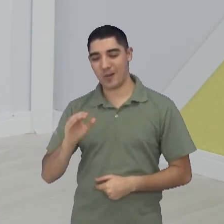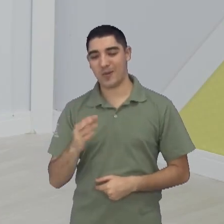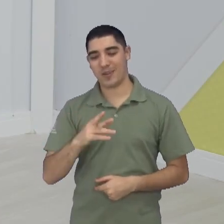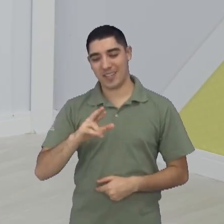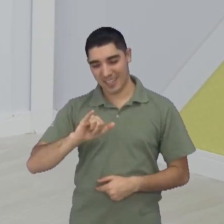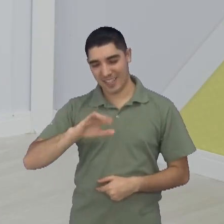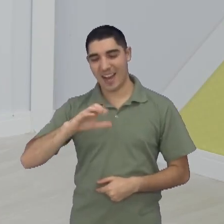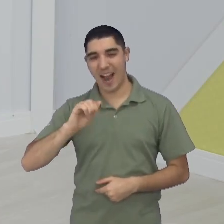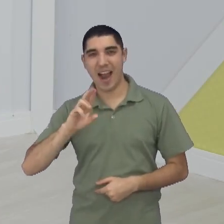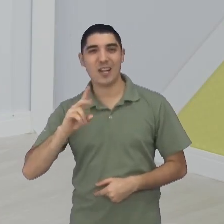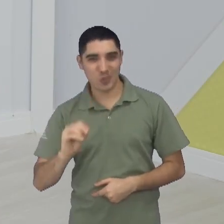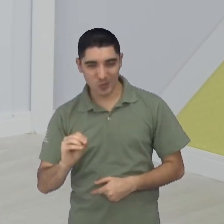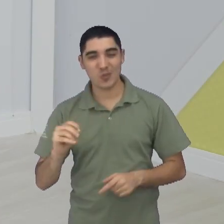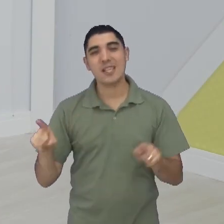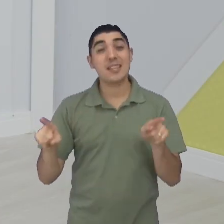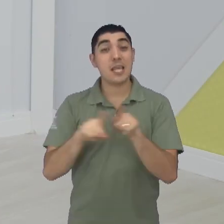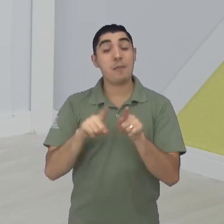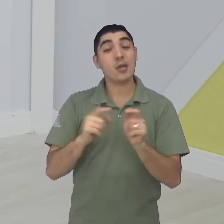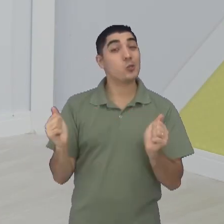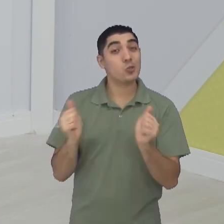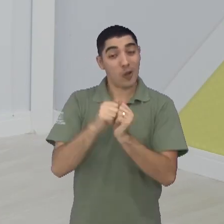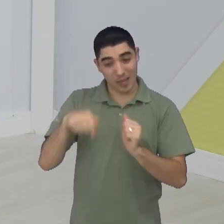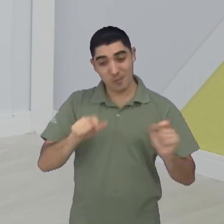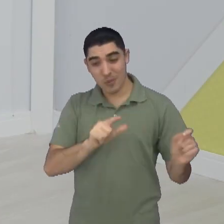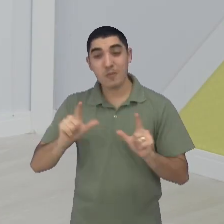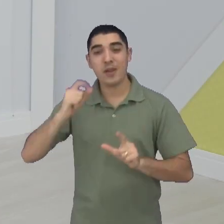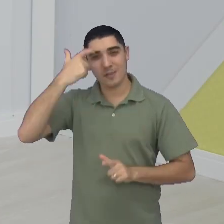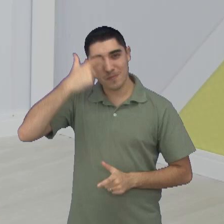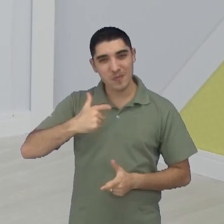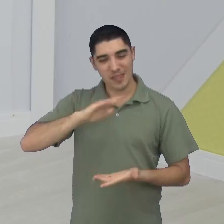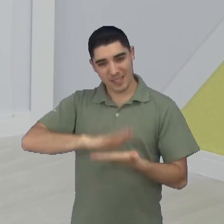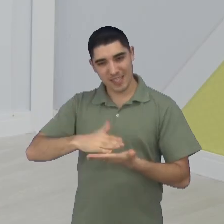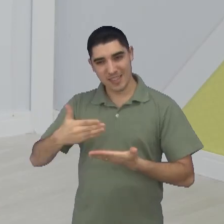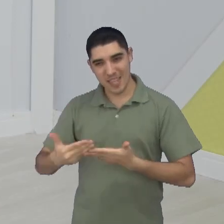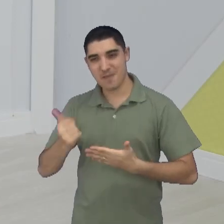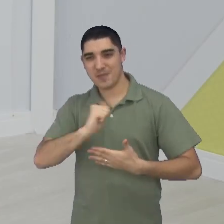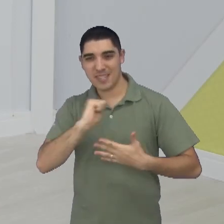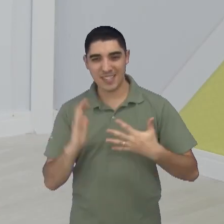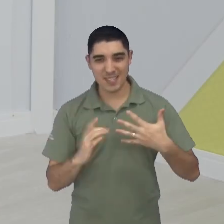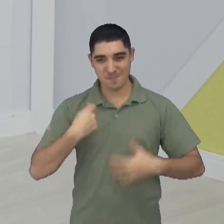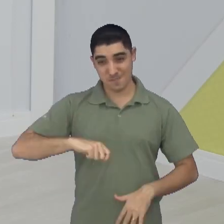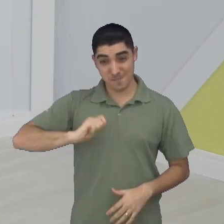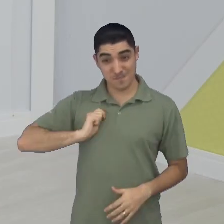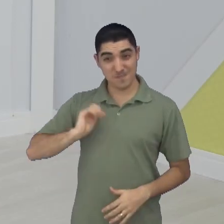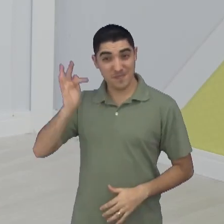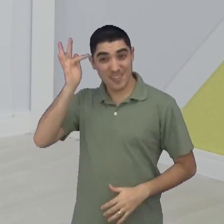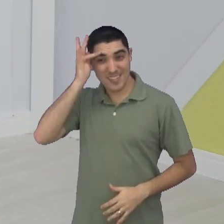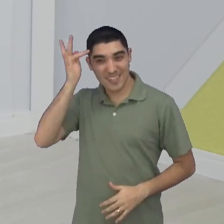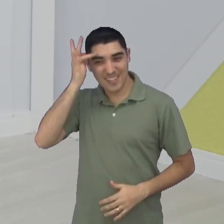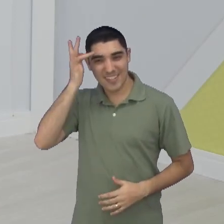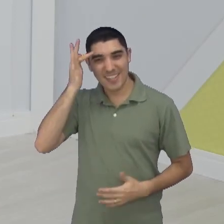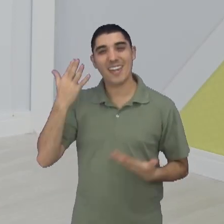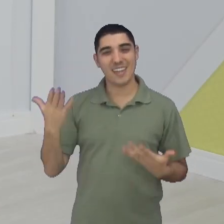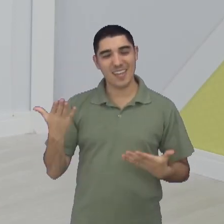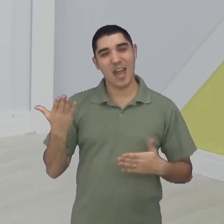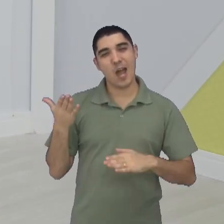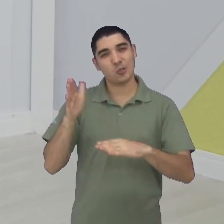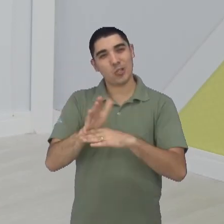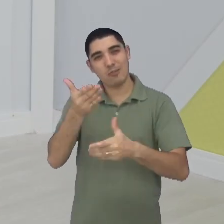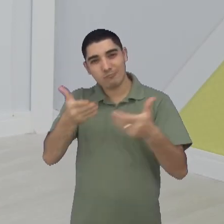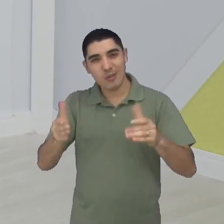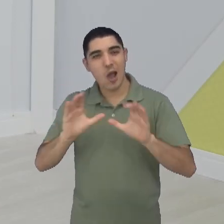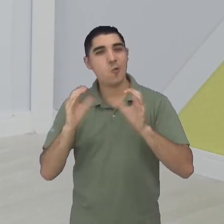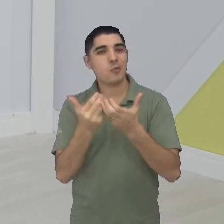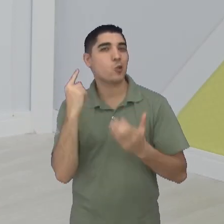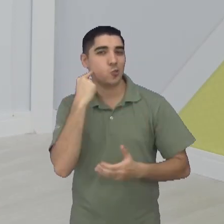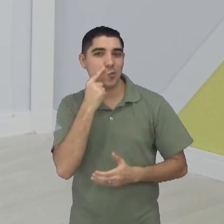vai fazer o programa com a gente aqui é o nosso querido Luiz Fernando, que é o intérprete de Libras, que vai levar a informação